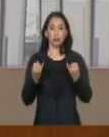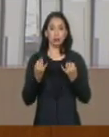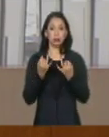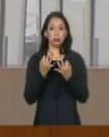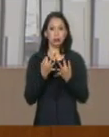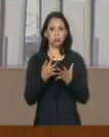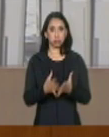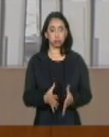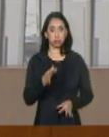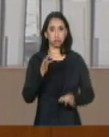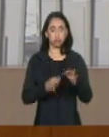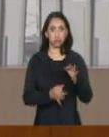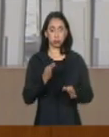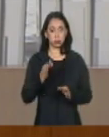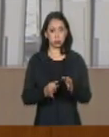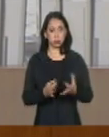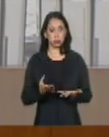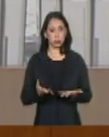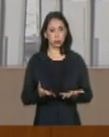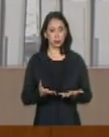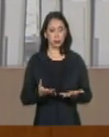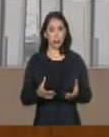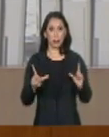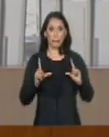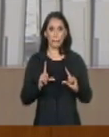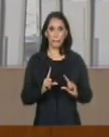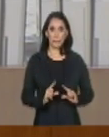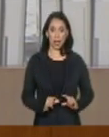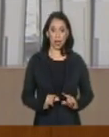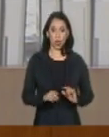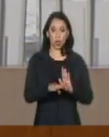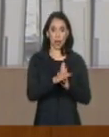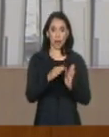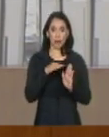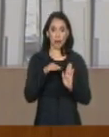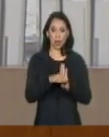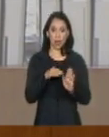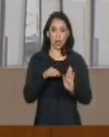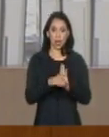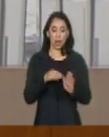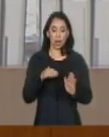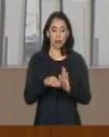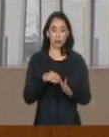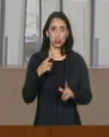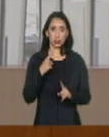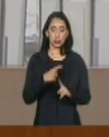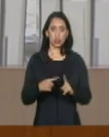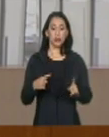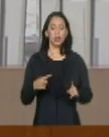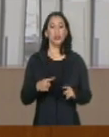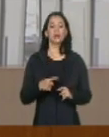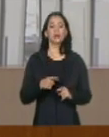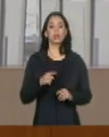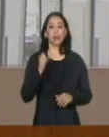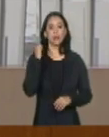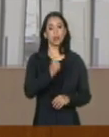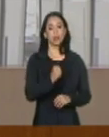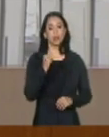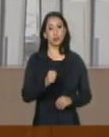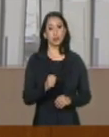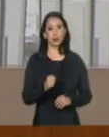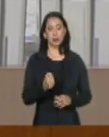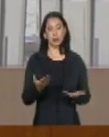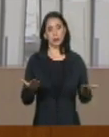do Júri no período de apuração foi menor que a metade dos casos de homicídio registrados. Julgamento